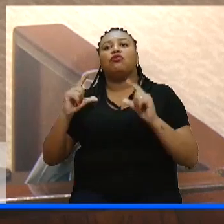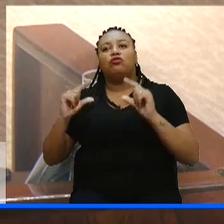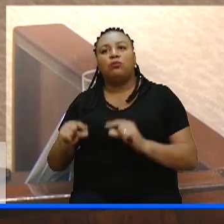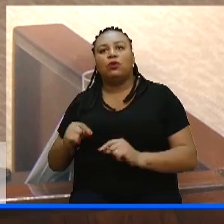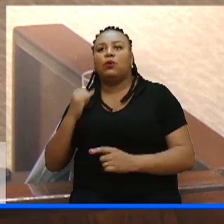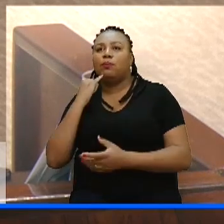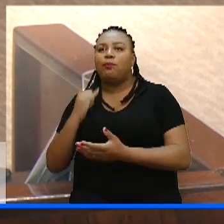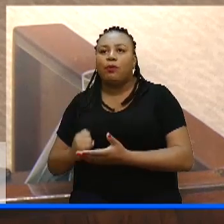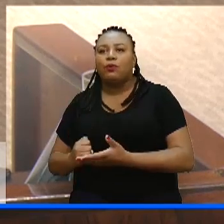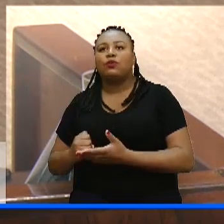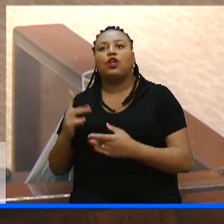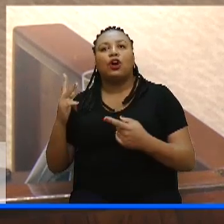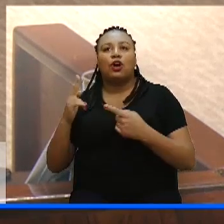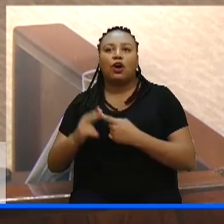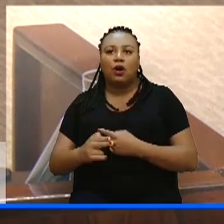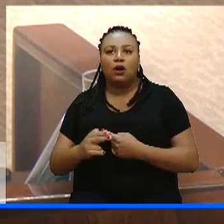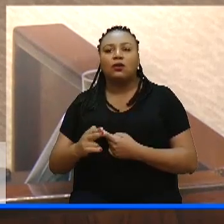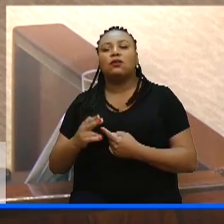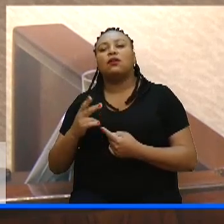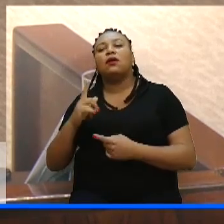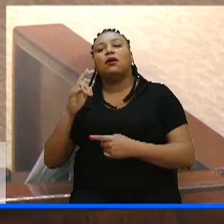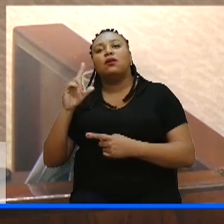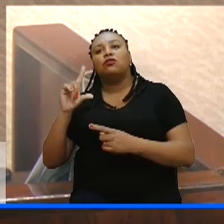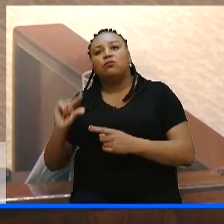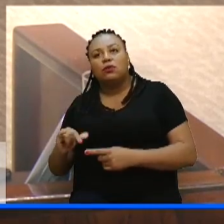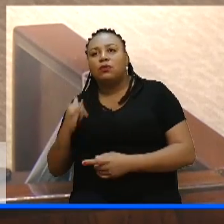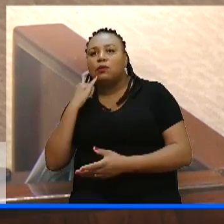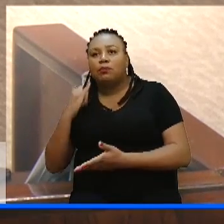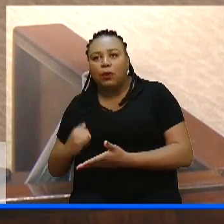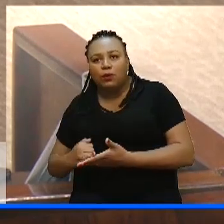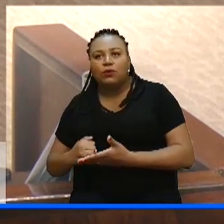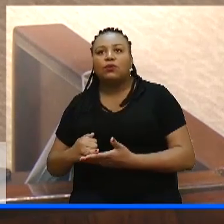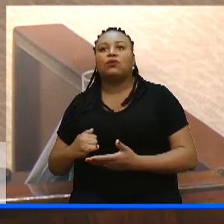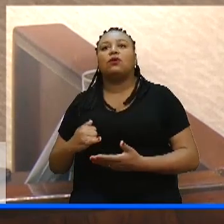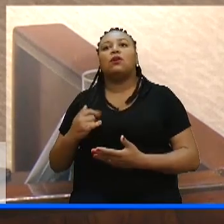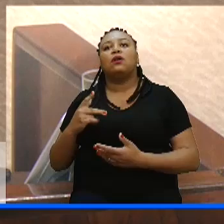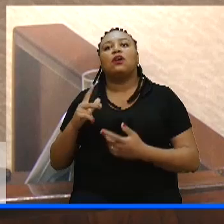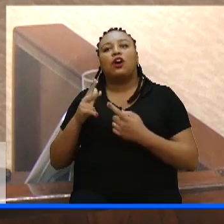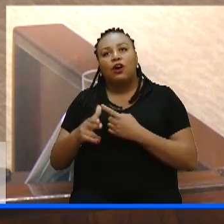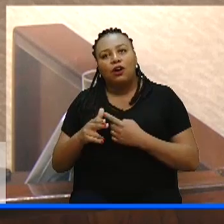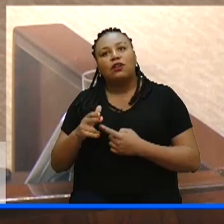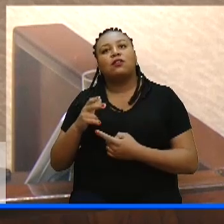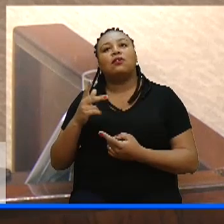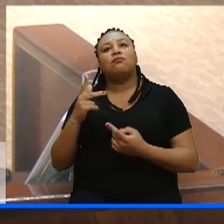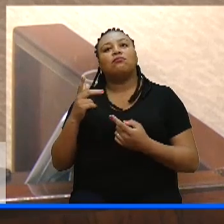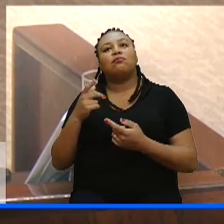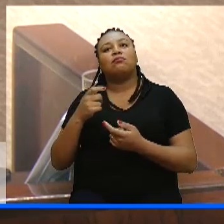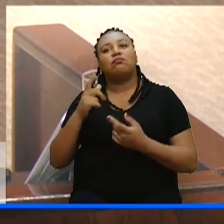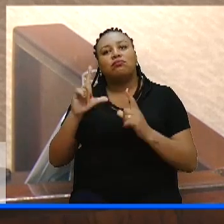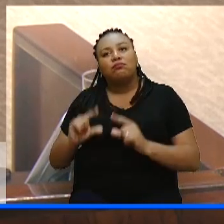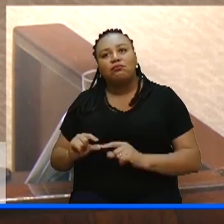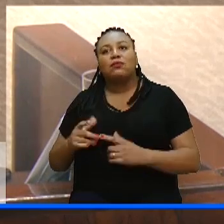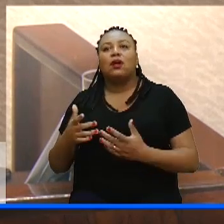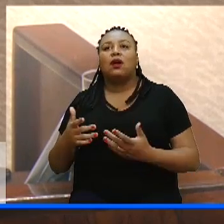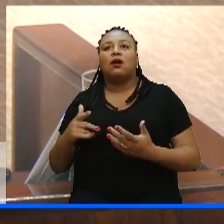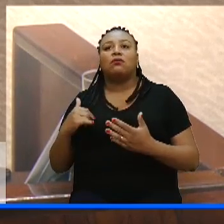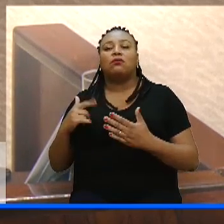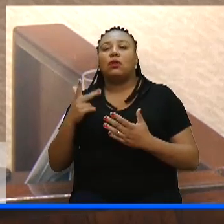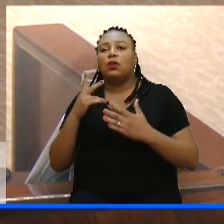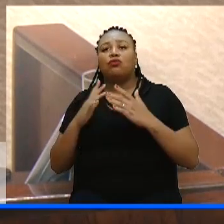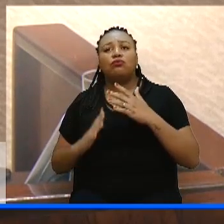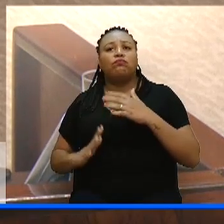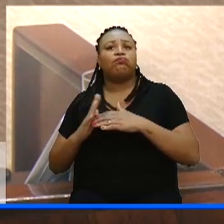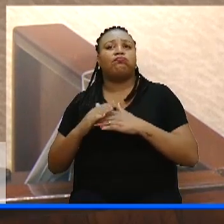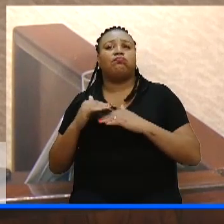e mais cortes de gastos e mais queda na arrecadação fiscal e mais cortes de gastos sendo que chegamos a um patamar